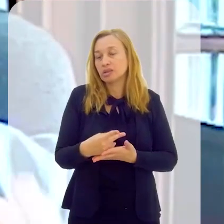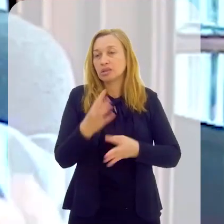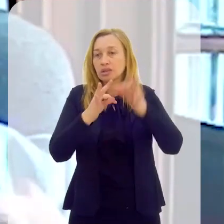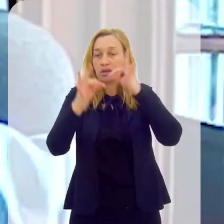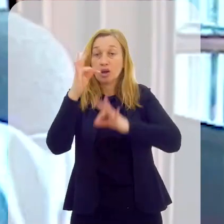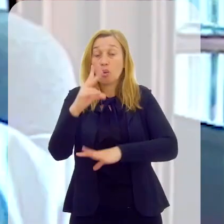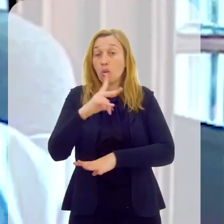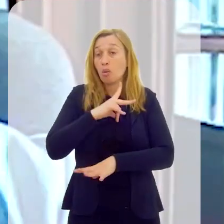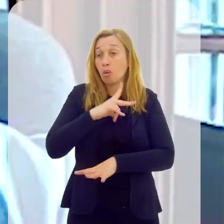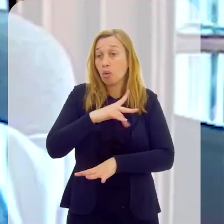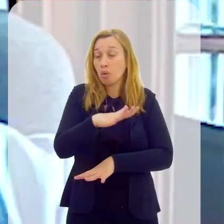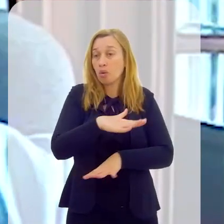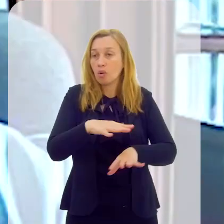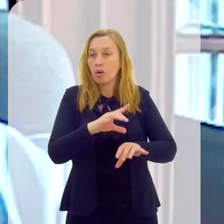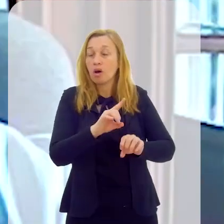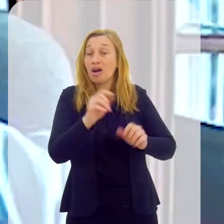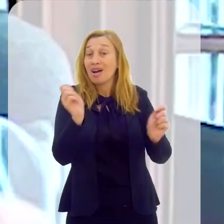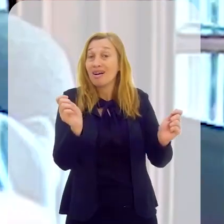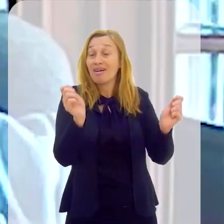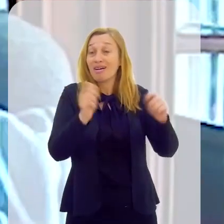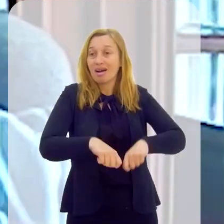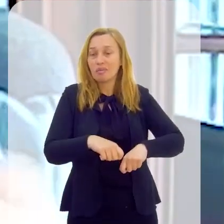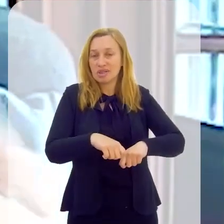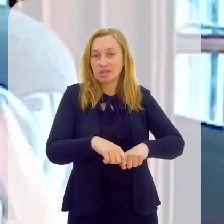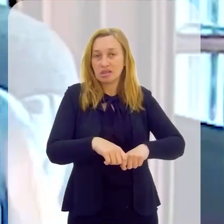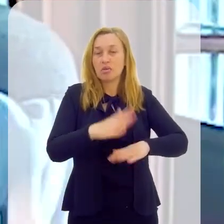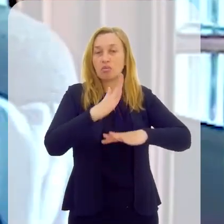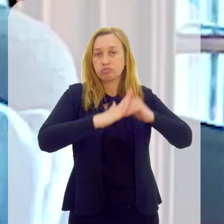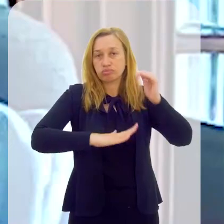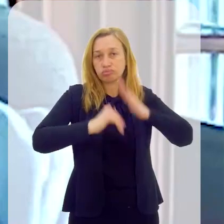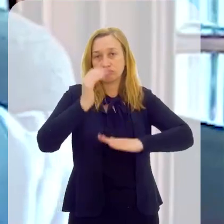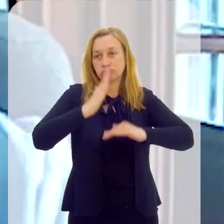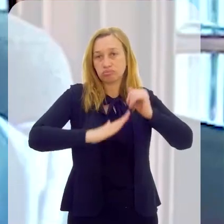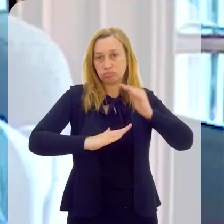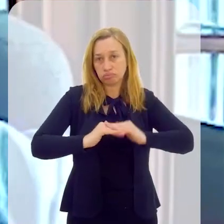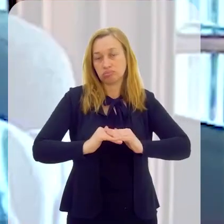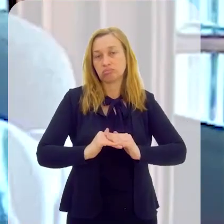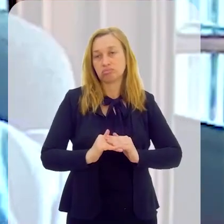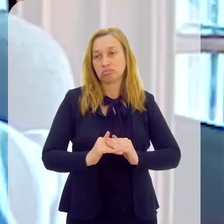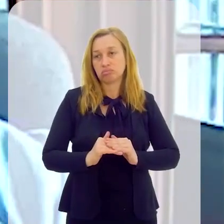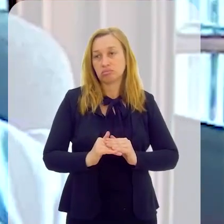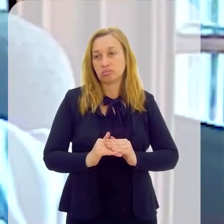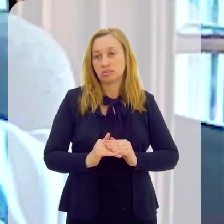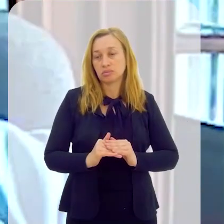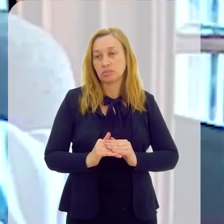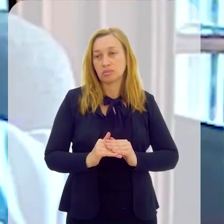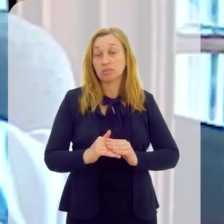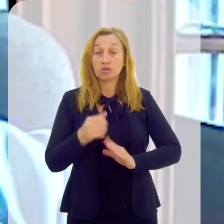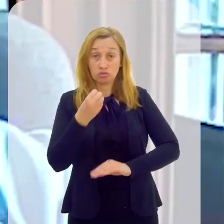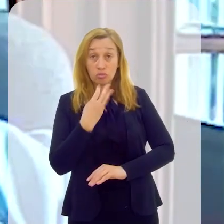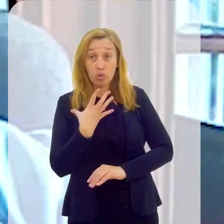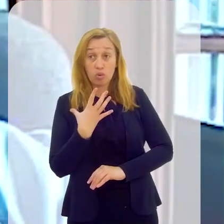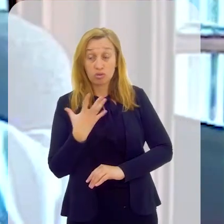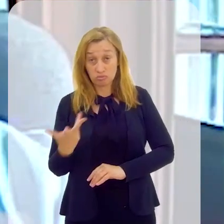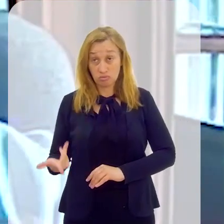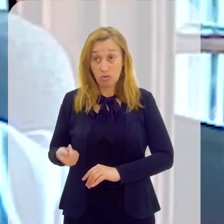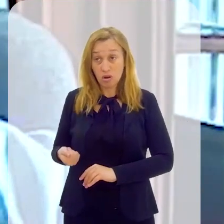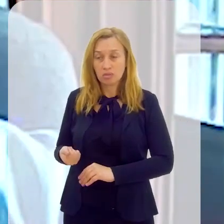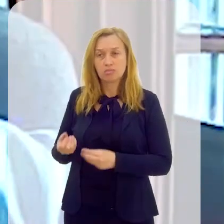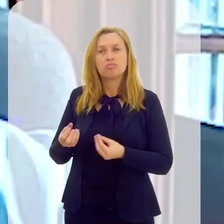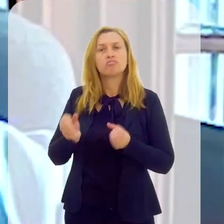com uma terminologia própria de mercado, uma capacitação profissional, né, que